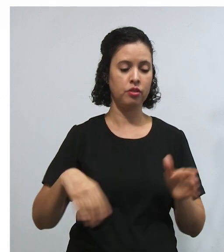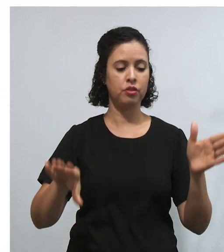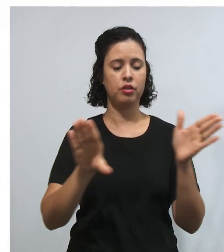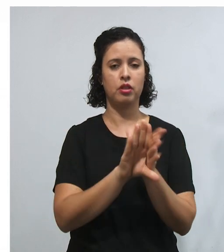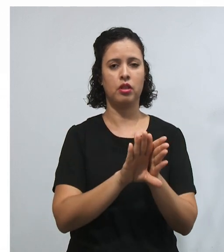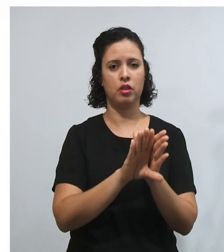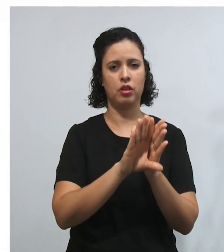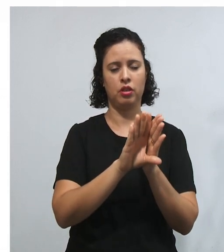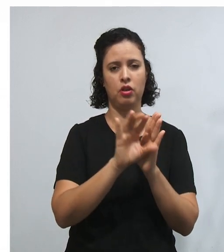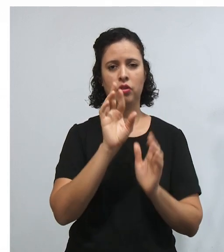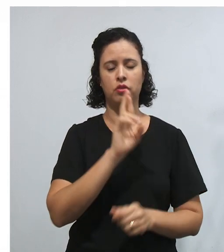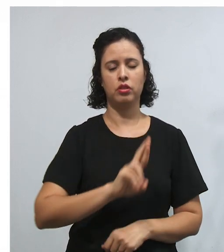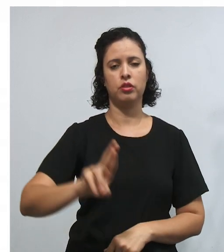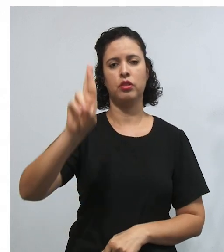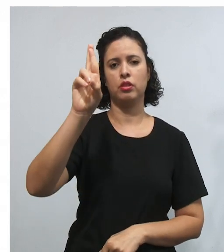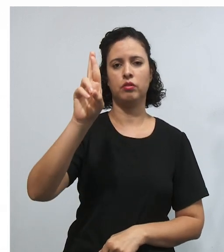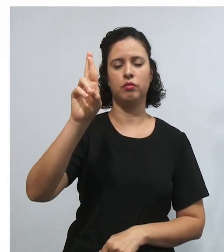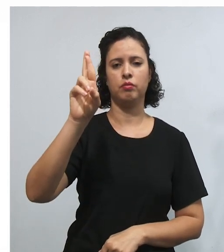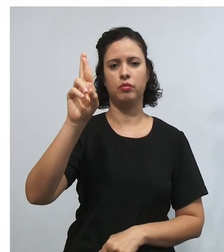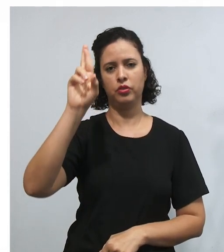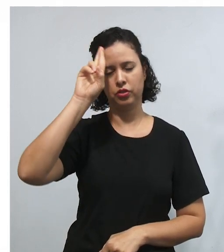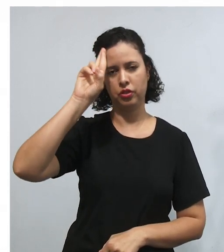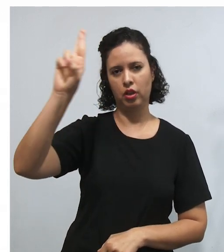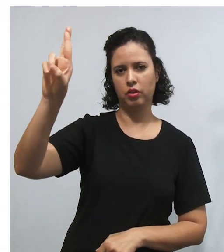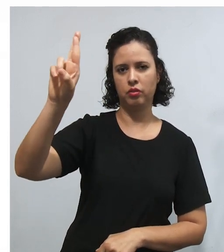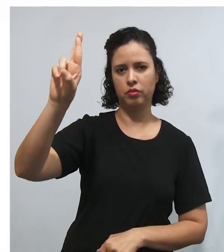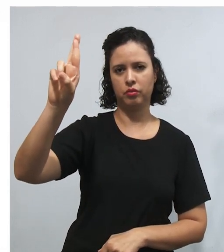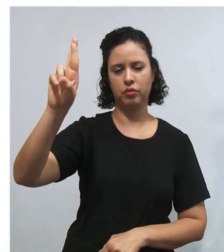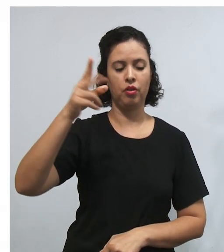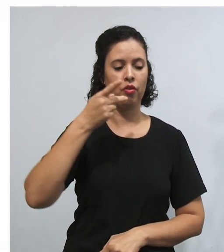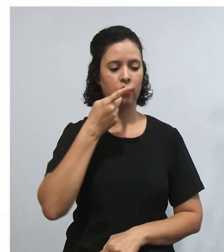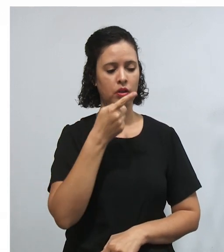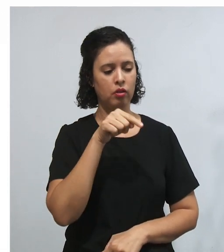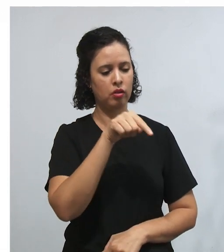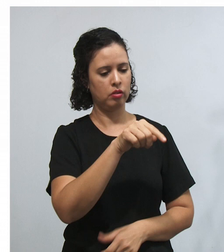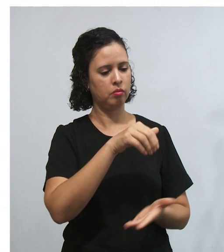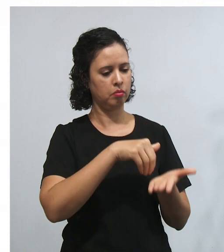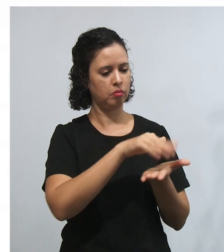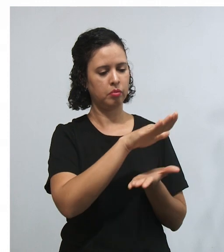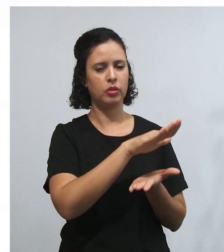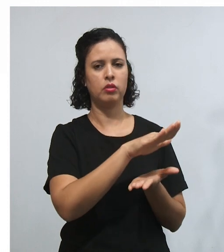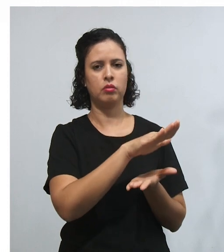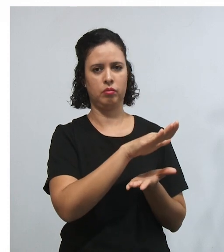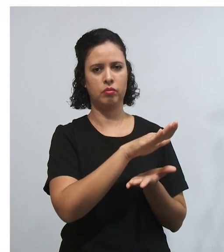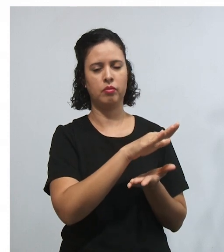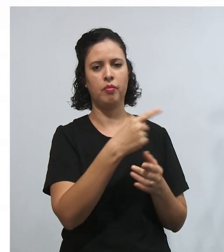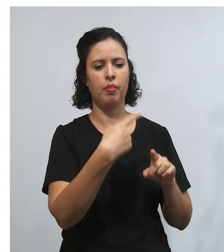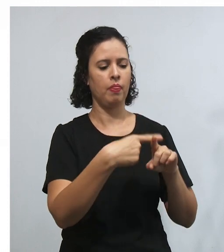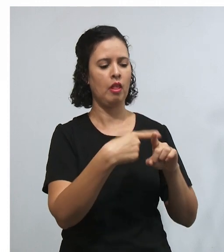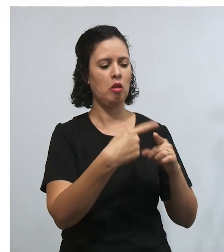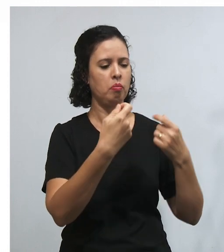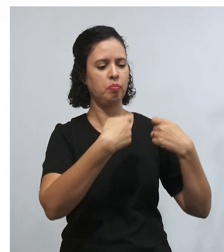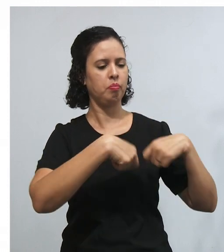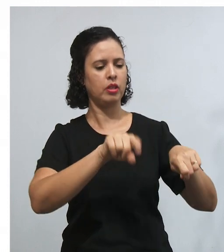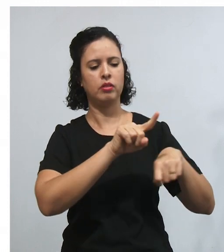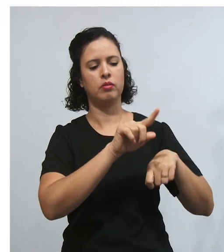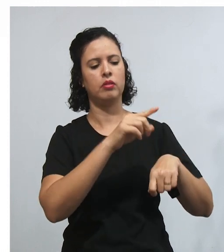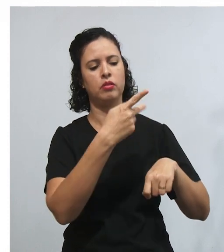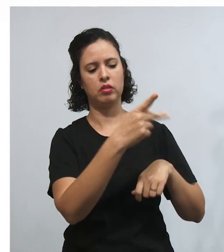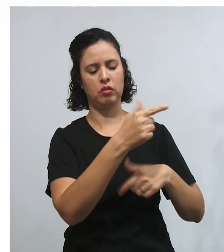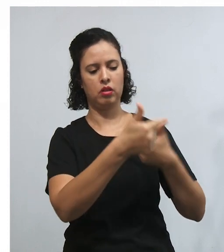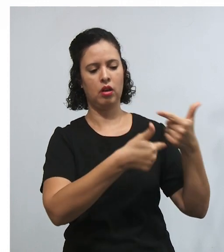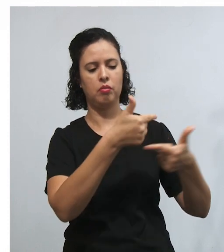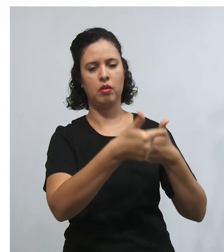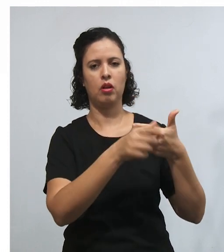né? O chefe, e simplesmente resolve te mandar embora, te exonerar, porque ele não precisa mais dos seus serviços, ele